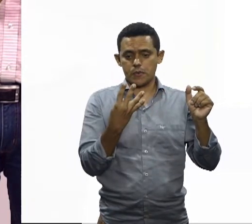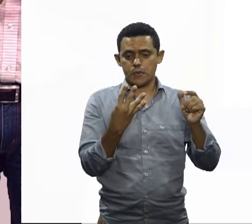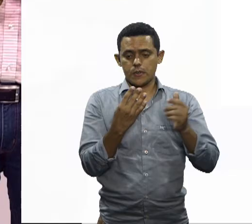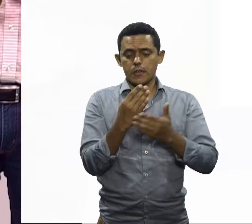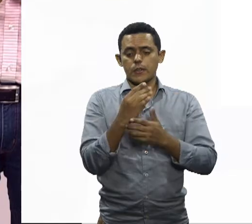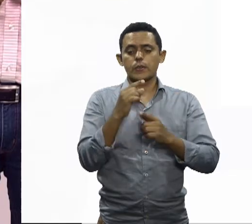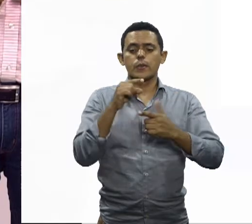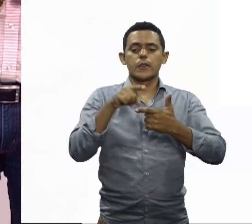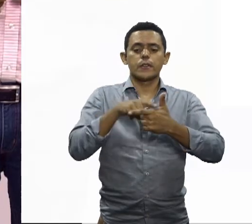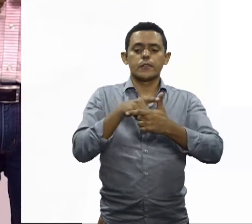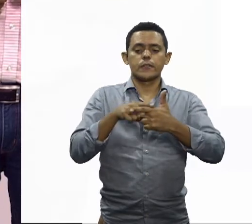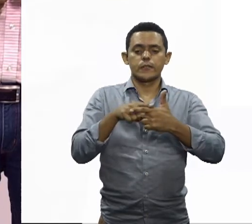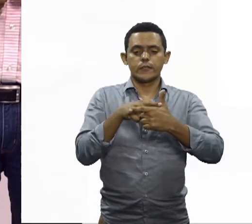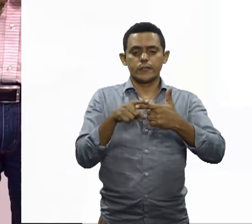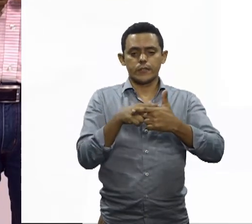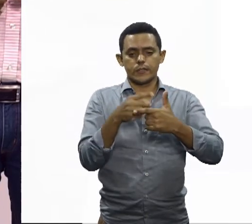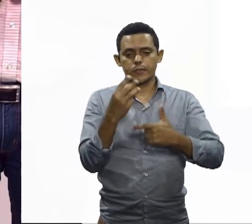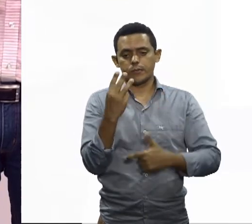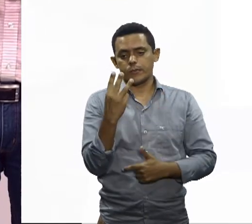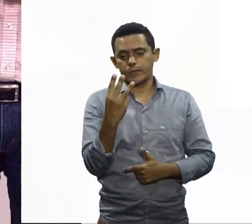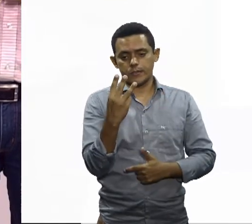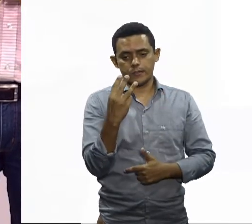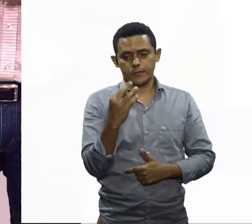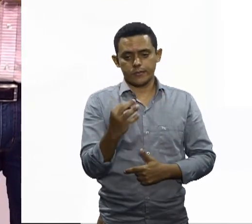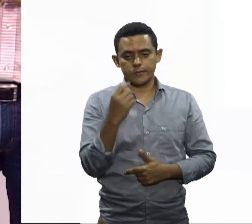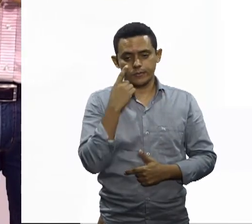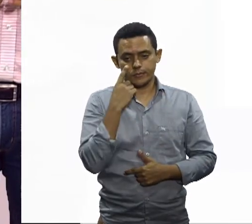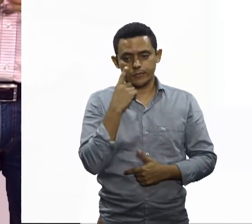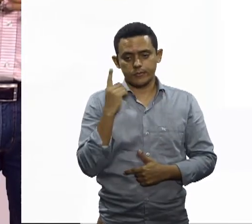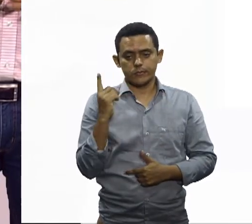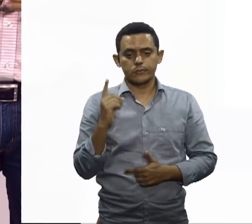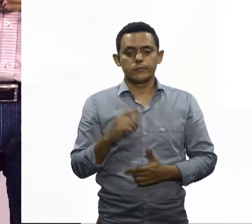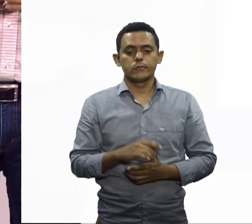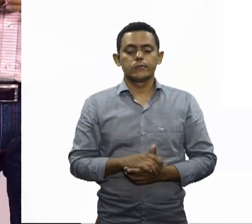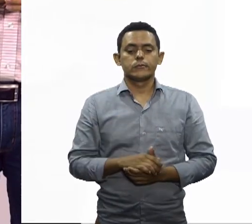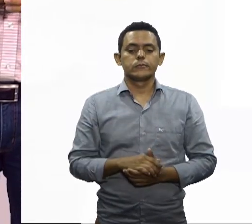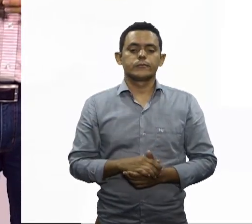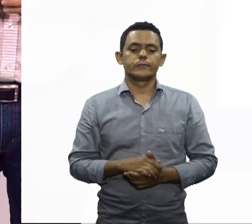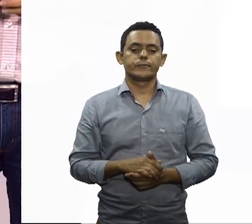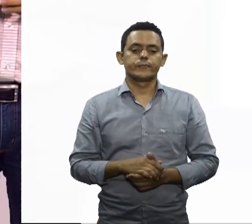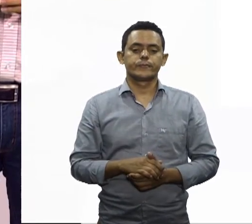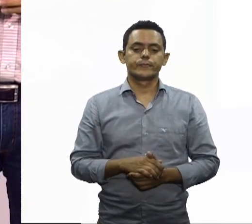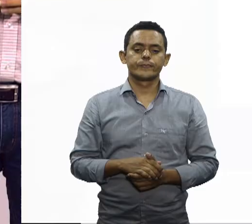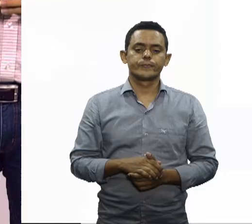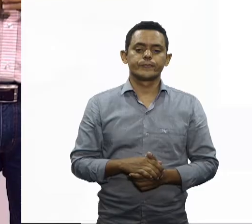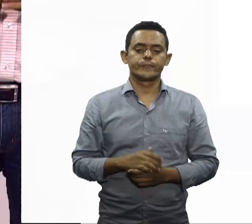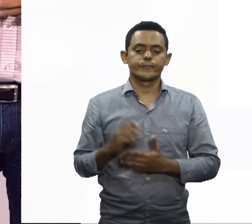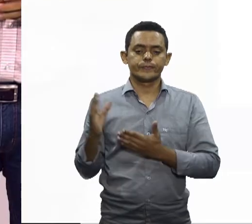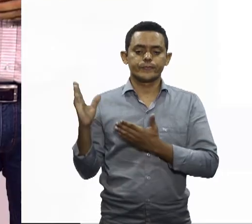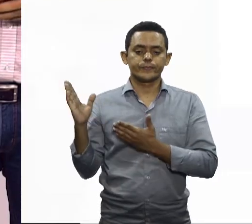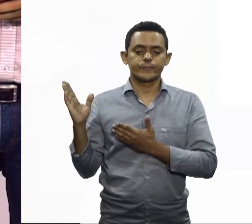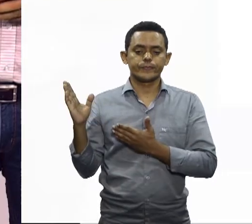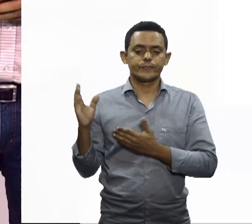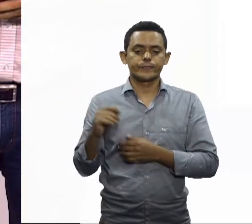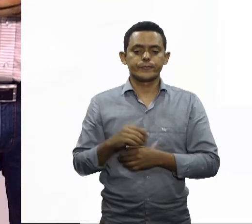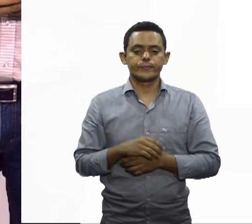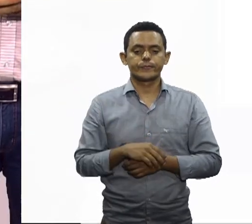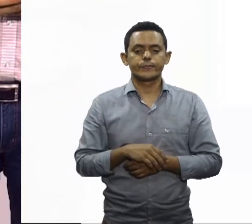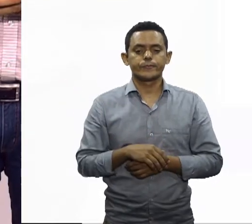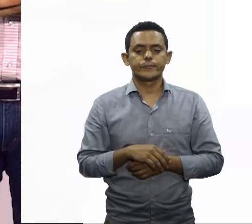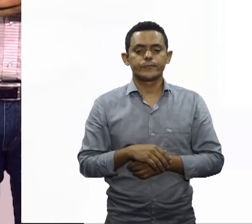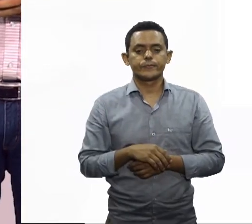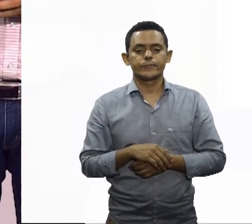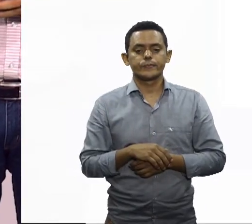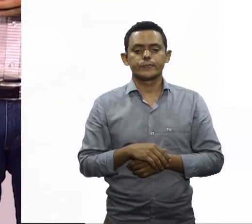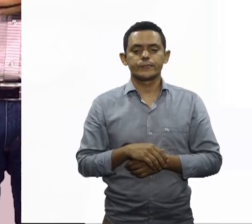esse valor por 3. Então, nós temos ali o seguinte. Então, a largura vai ser igual a 92,4 metros dividido por 3.